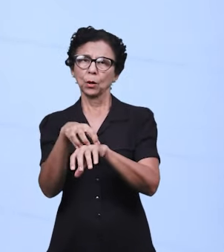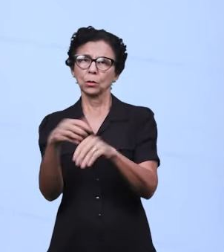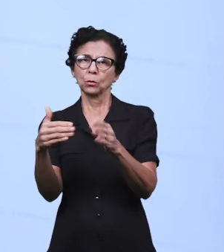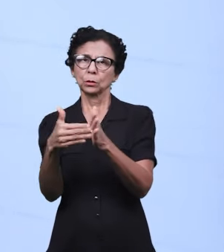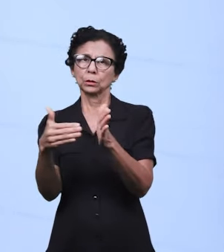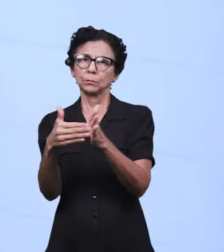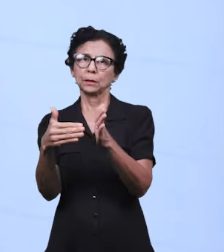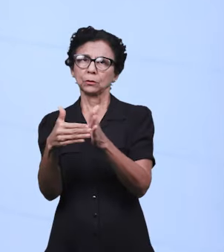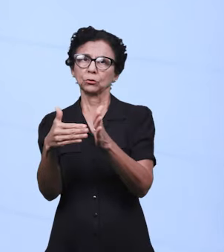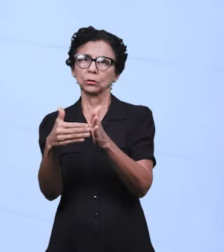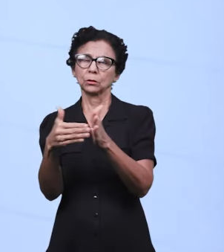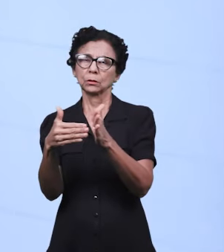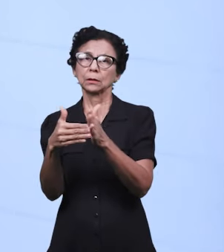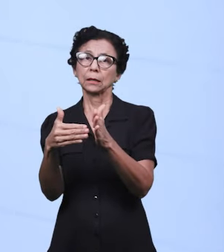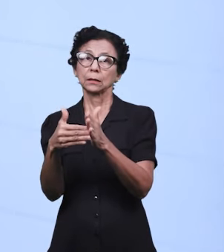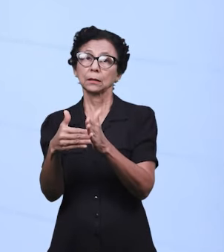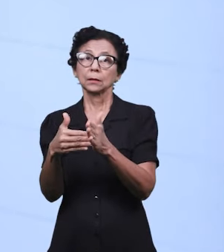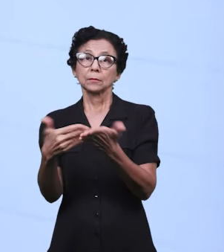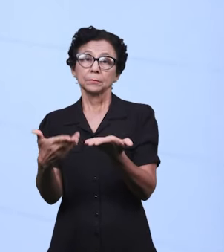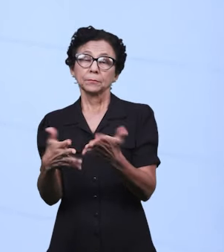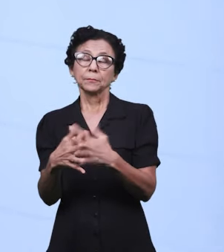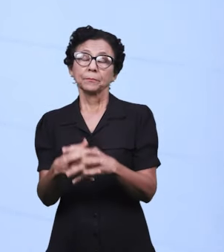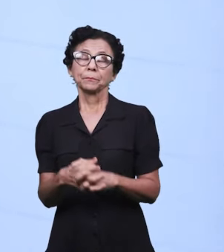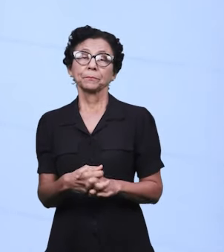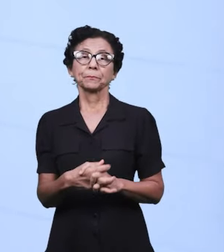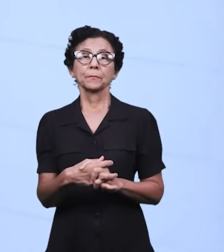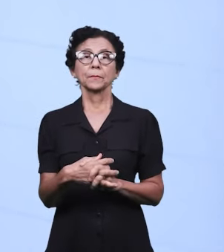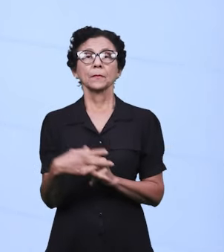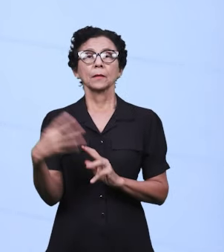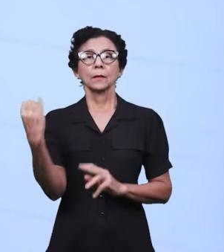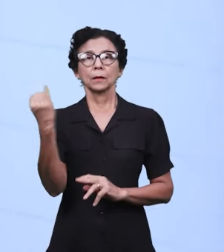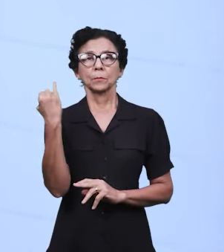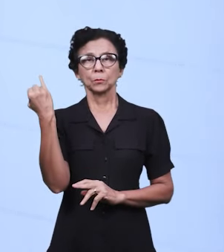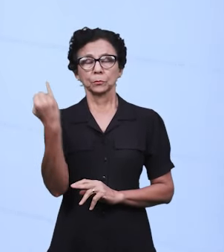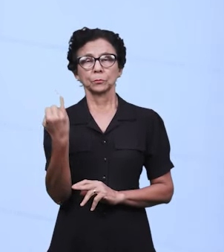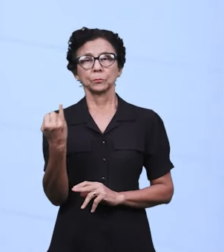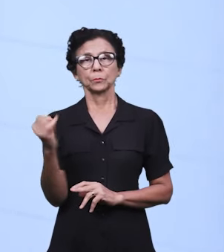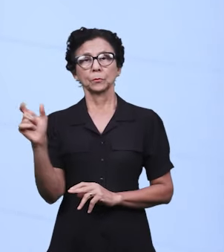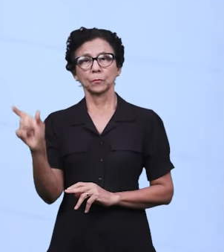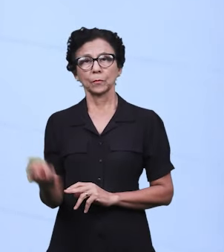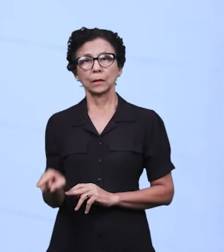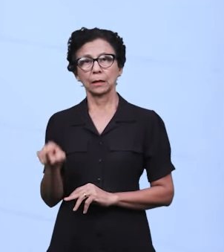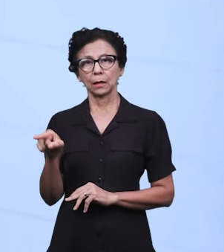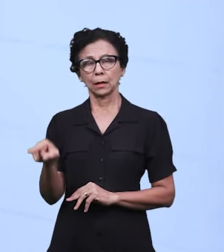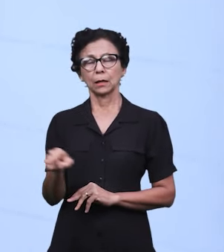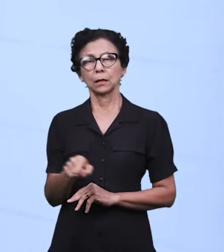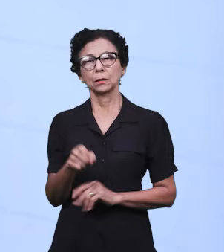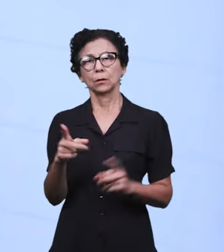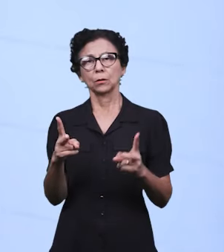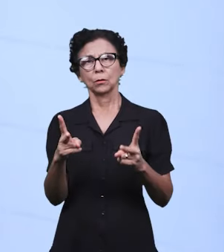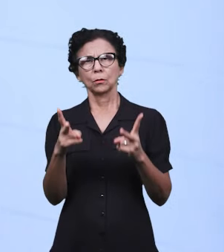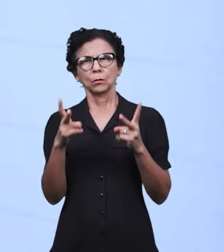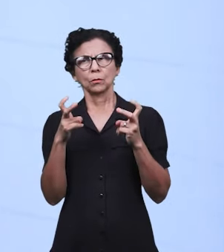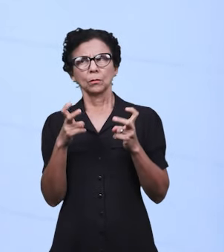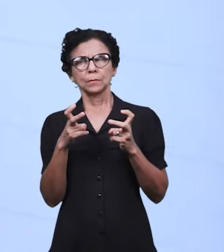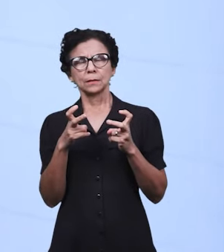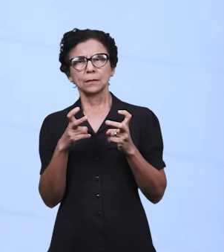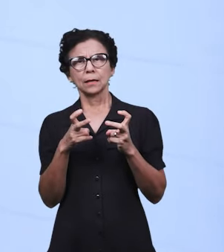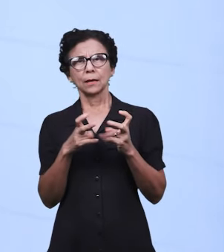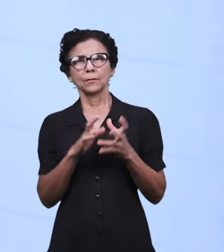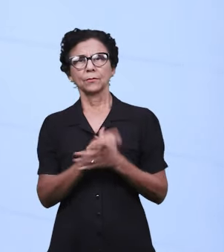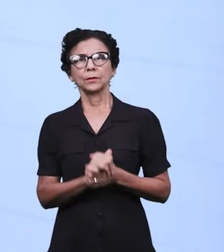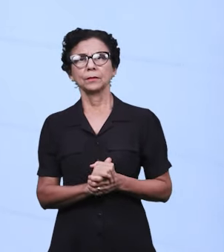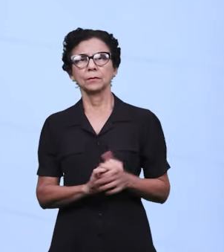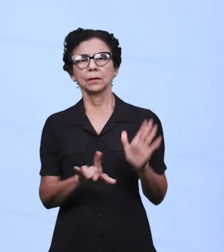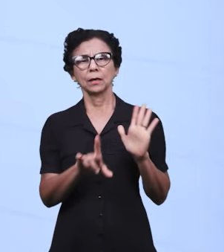com o outro Estado. Agora, é muito importante que o idoso ele observe a legislação